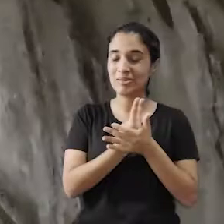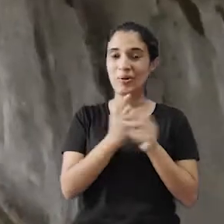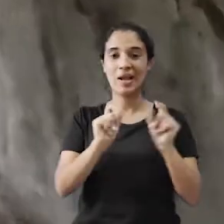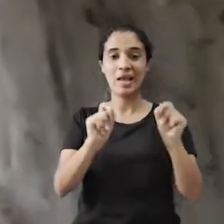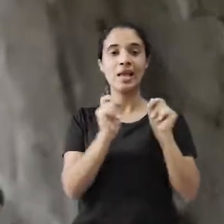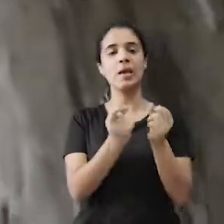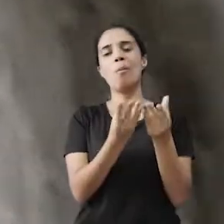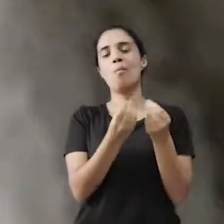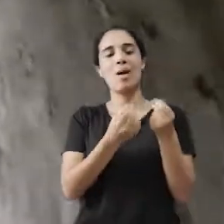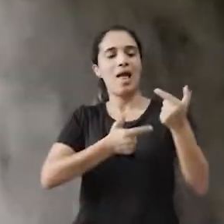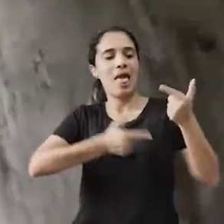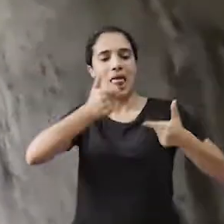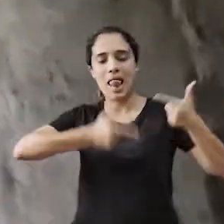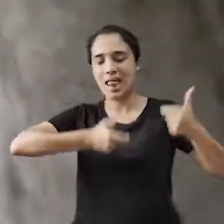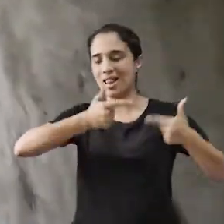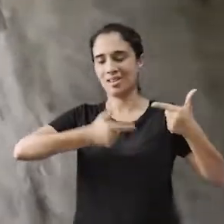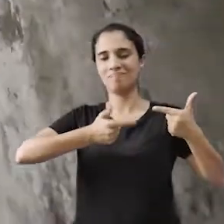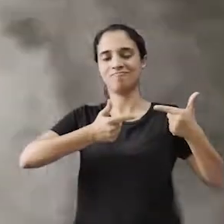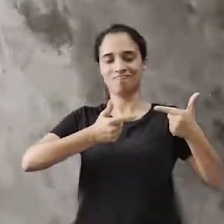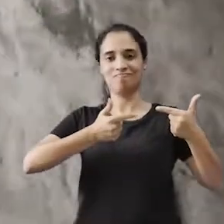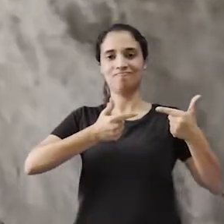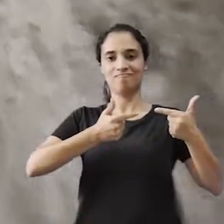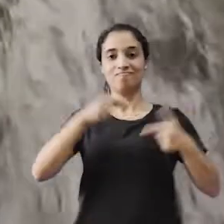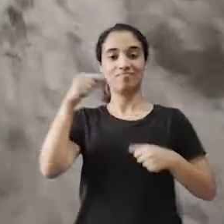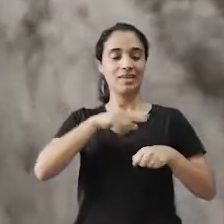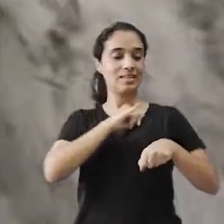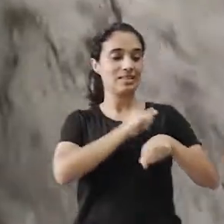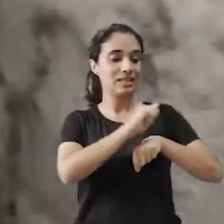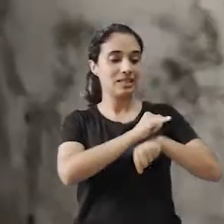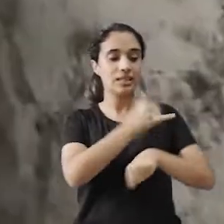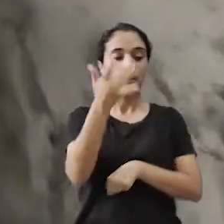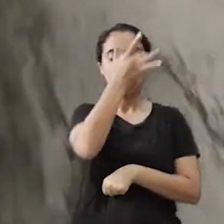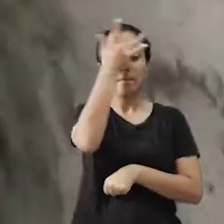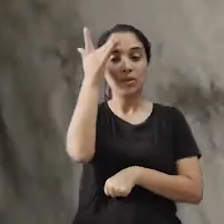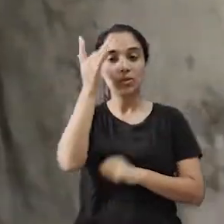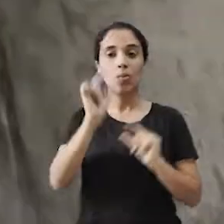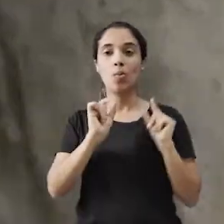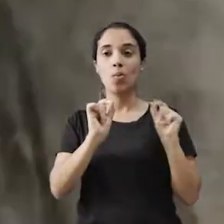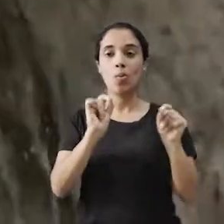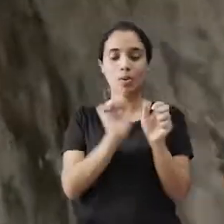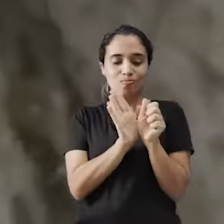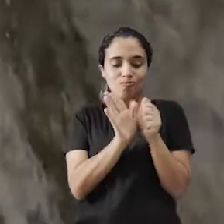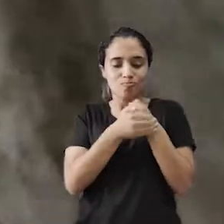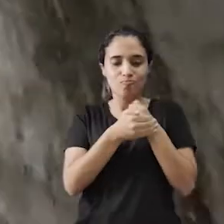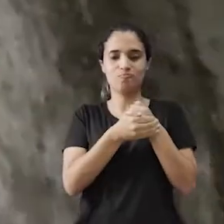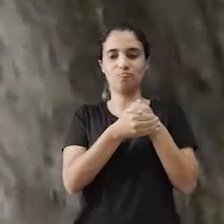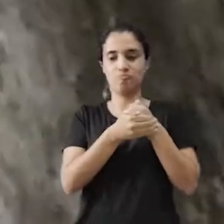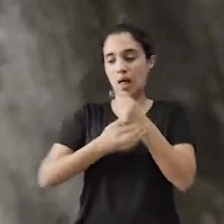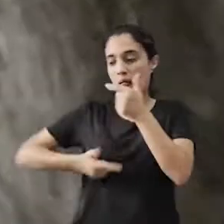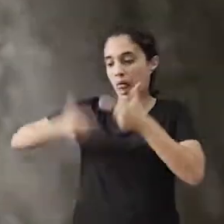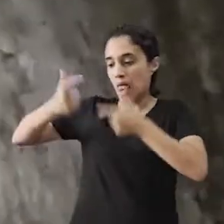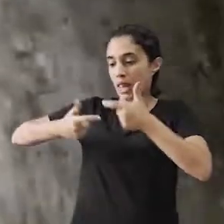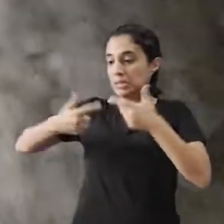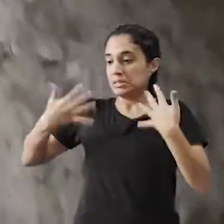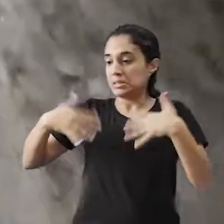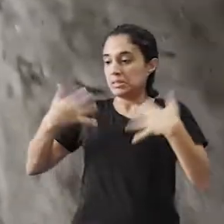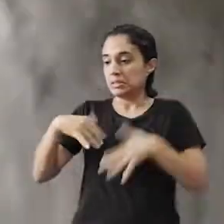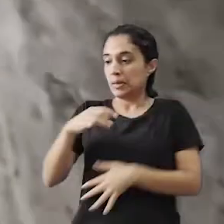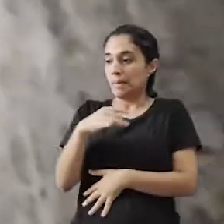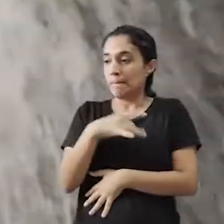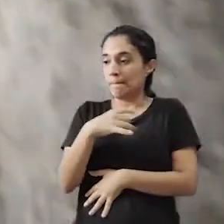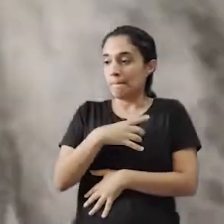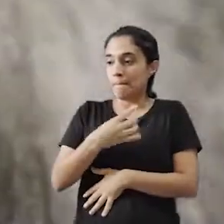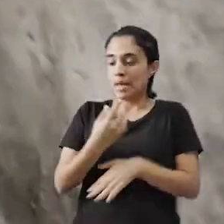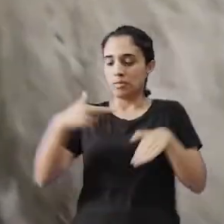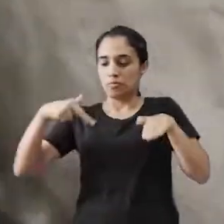muitas guerras. E aqui era uma forma que as pessoas tinham de se esconder e de